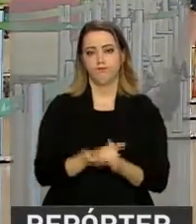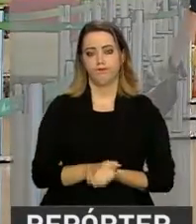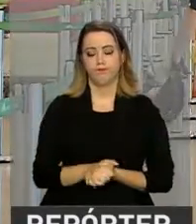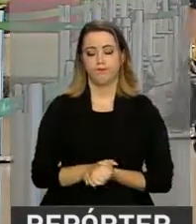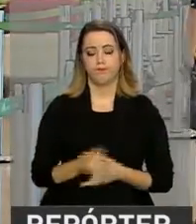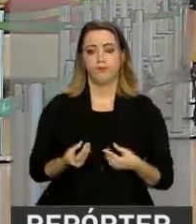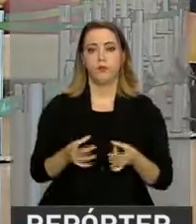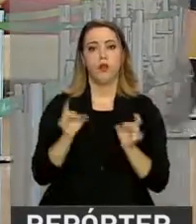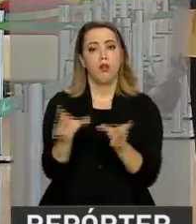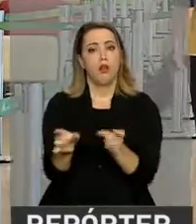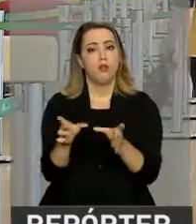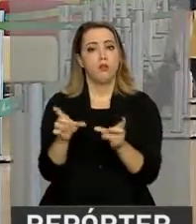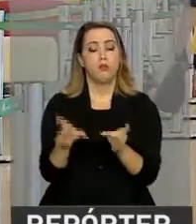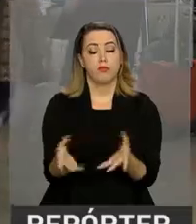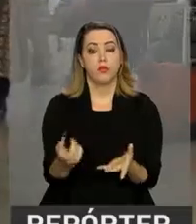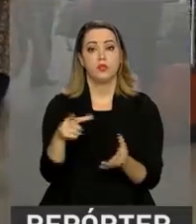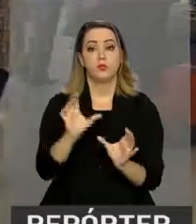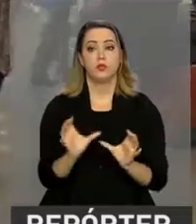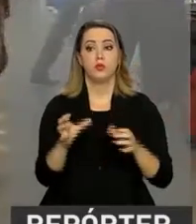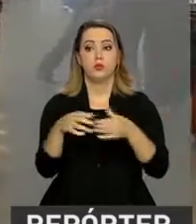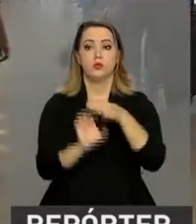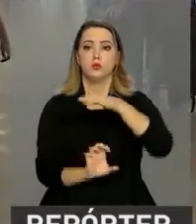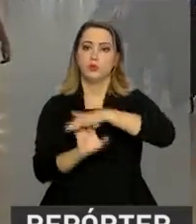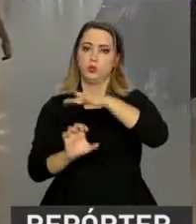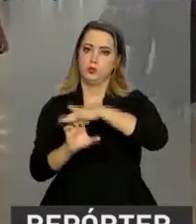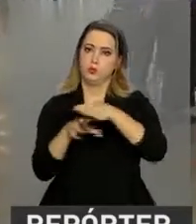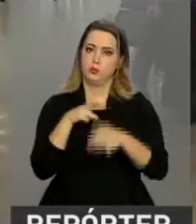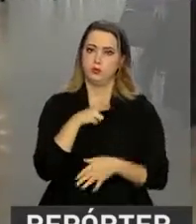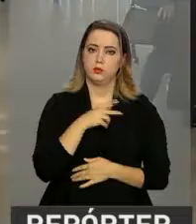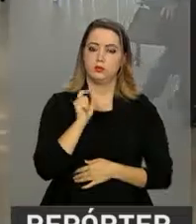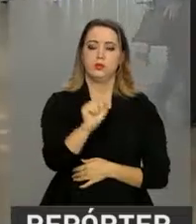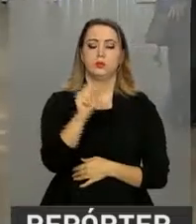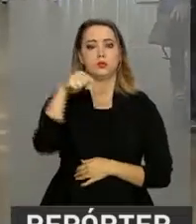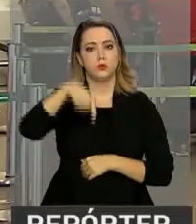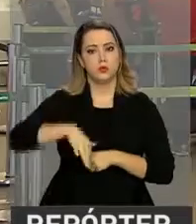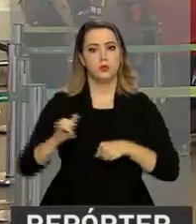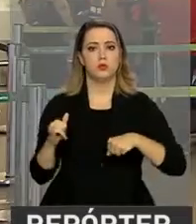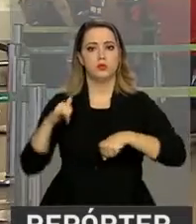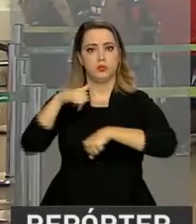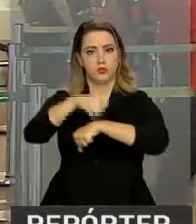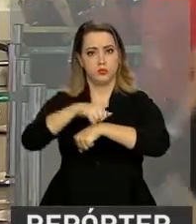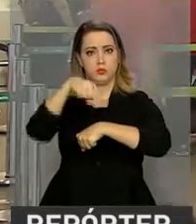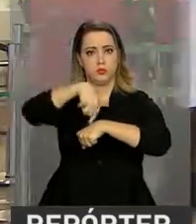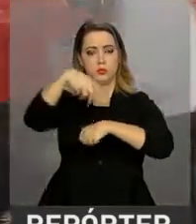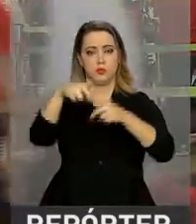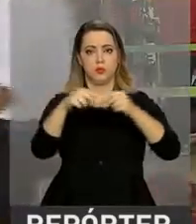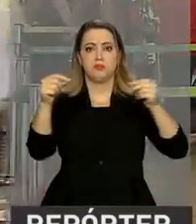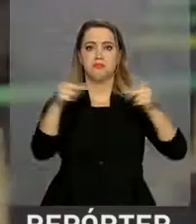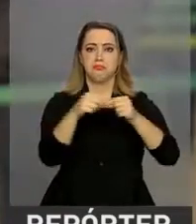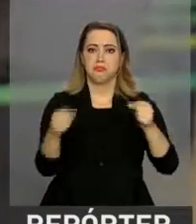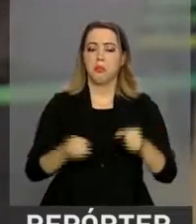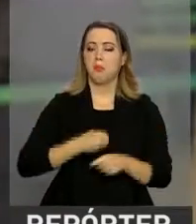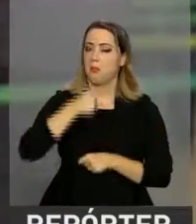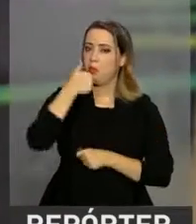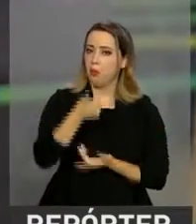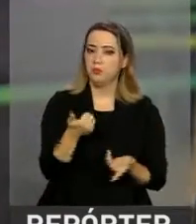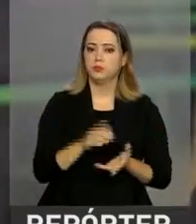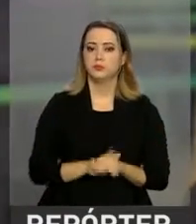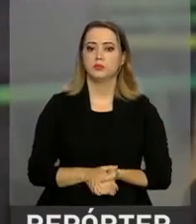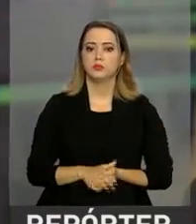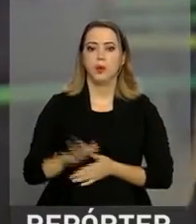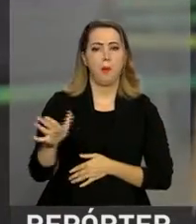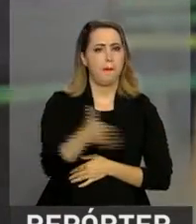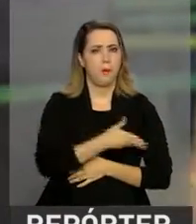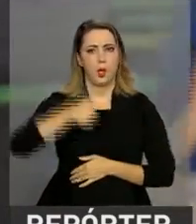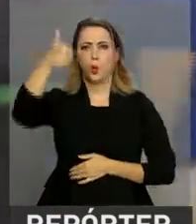Concedido à iniciativa privada há 4 anos, o Aeroporto Internacional de Brasília passou no teste dos passageiros. Melhorou muito com a reforma